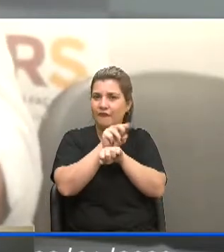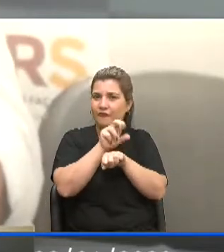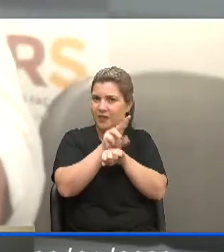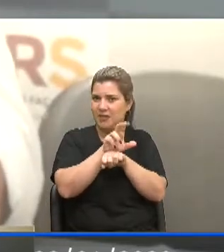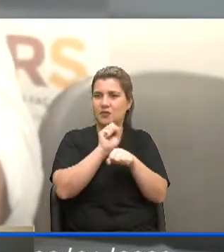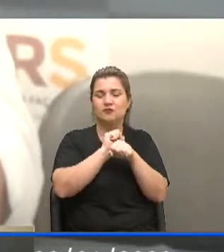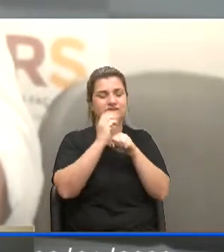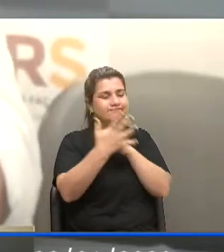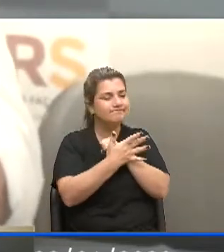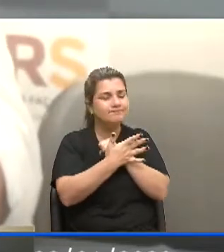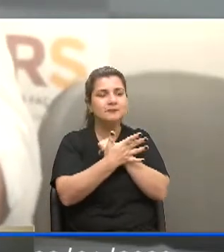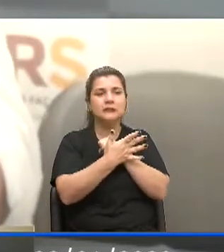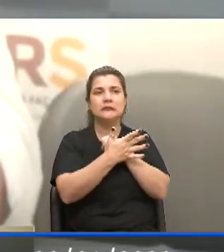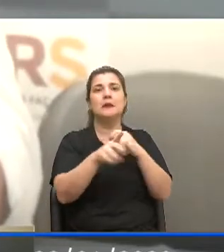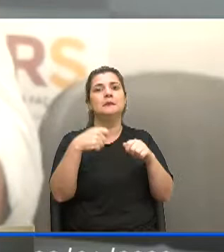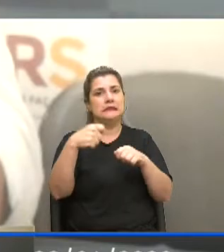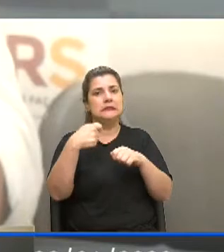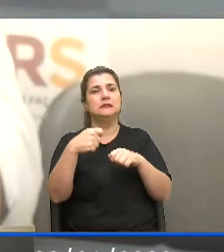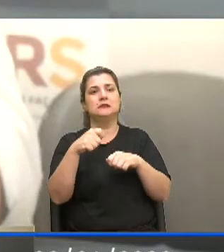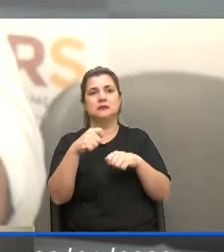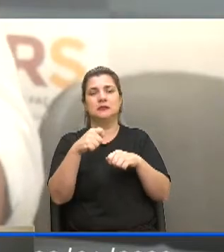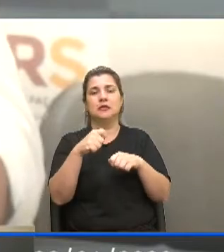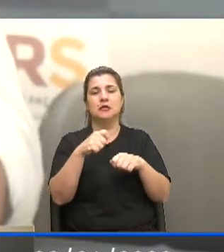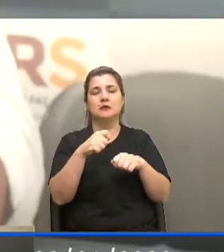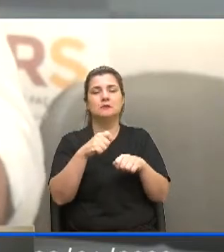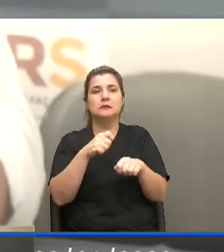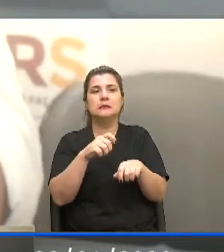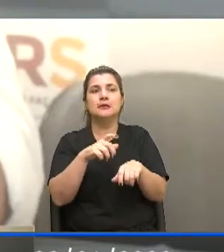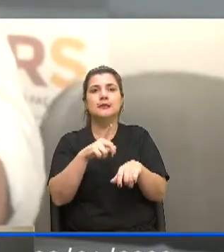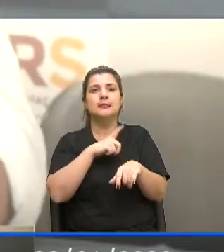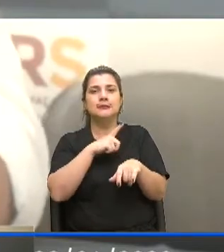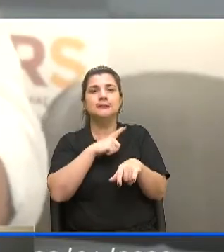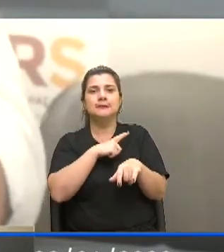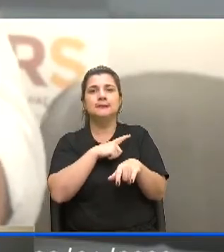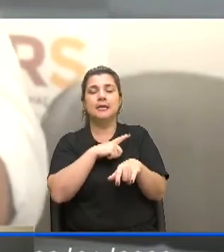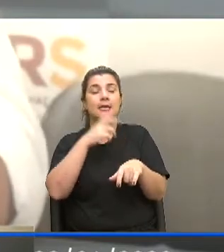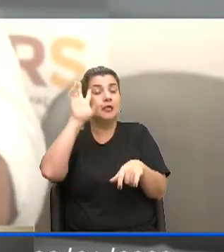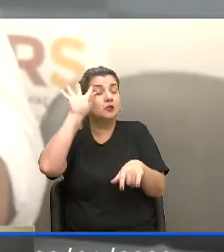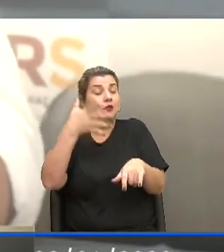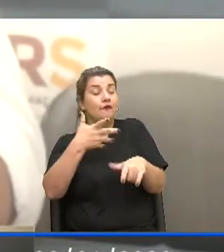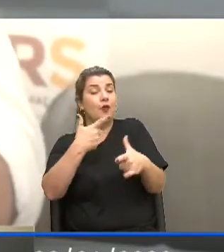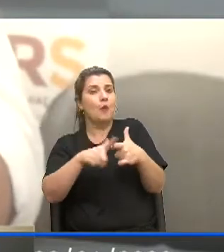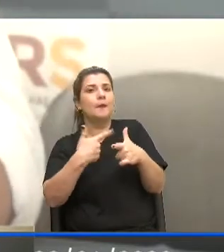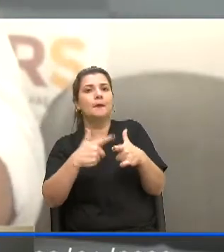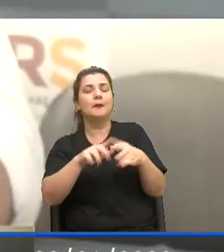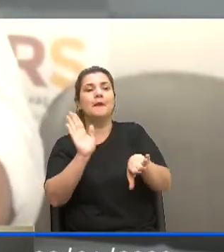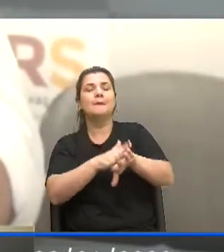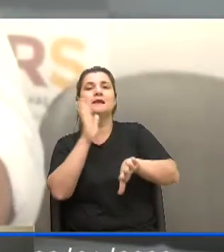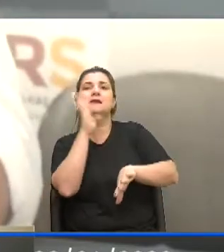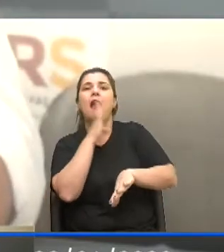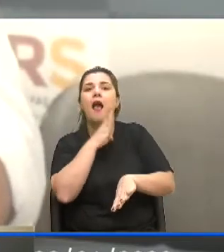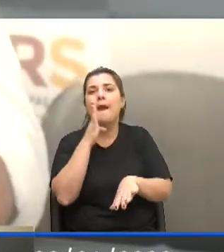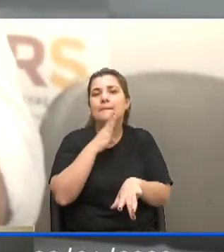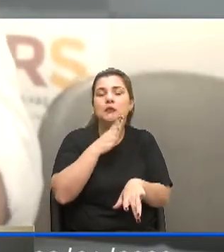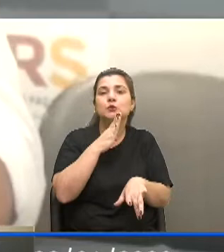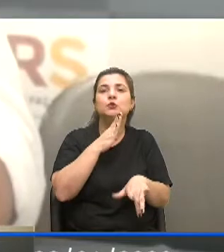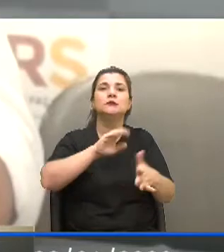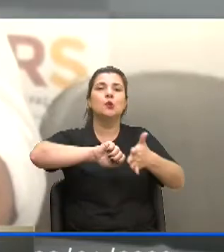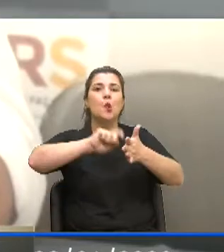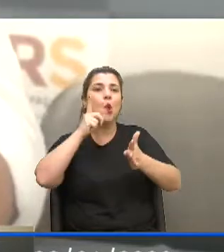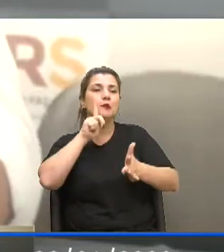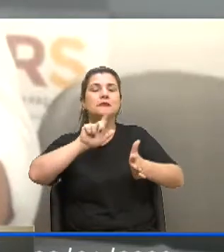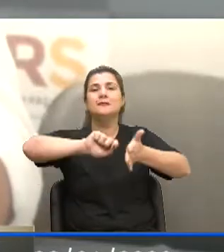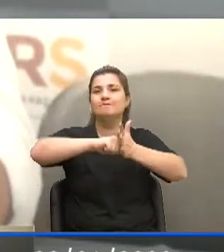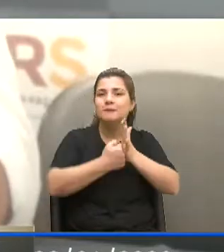sistematizar isso de uma forma mais eficaz, para que a gente possa ter, então, a oportunidade de intervir de forma